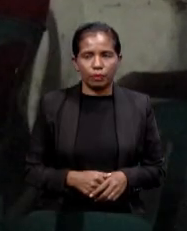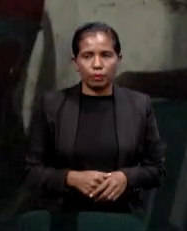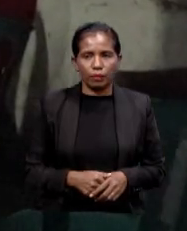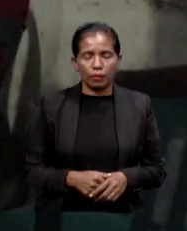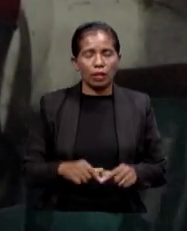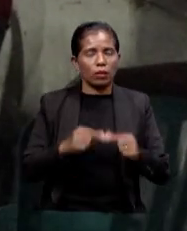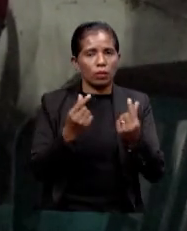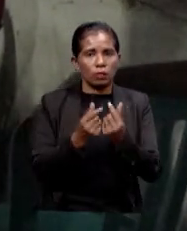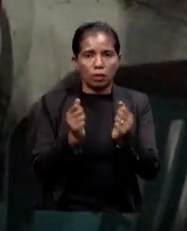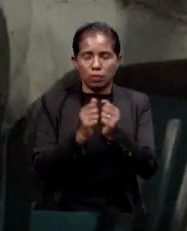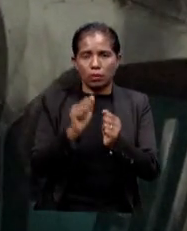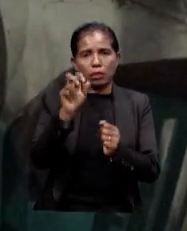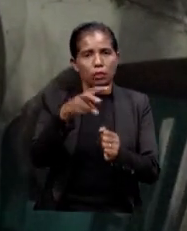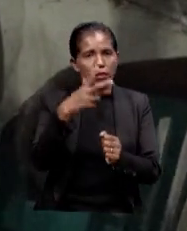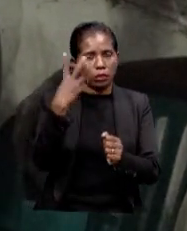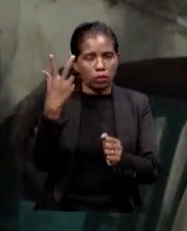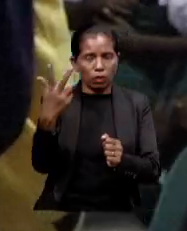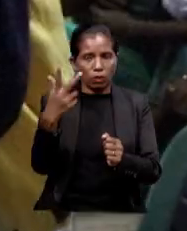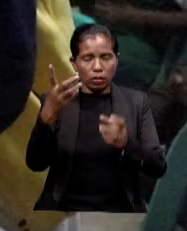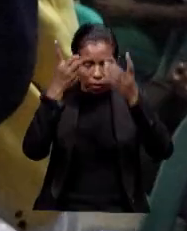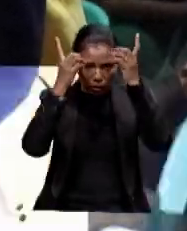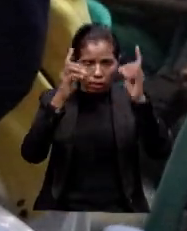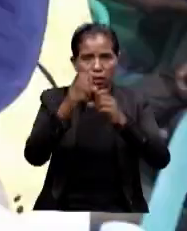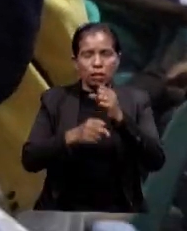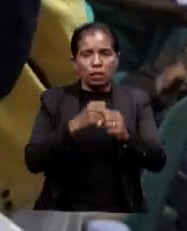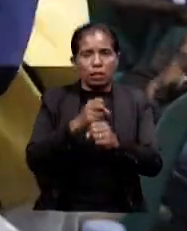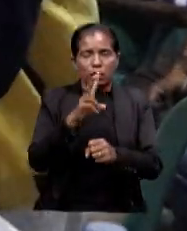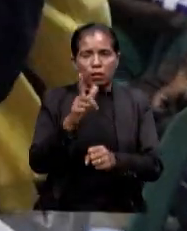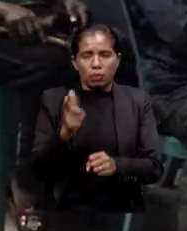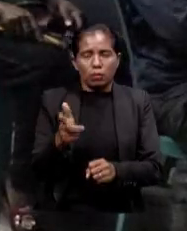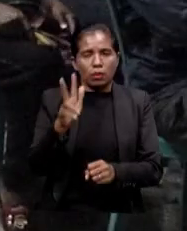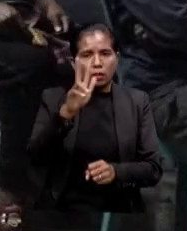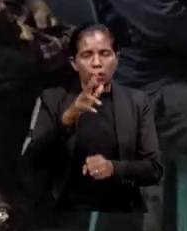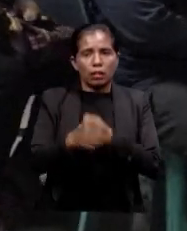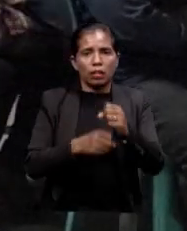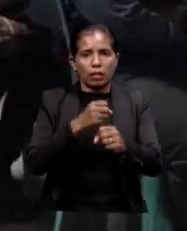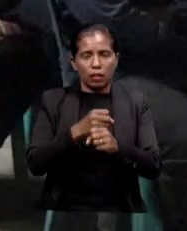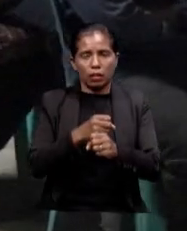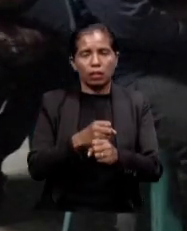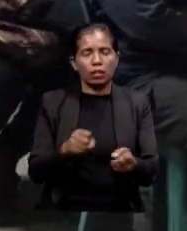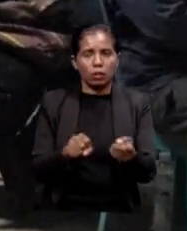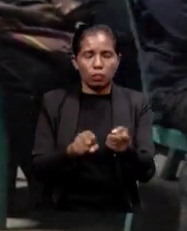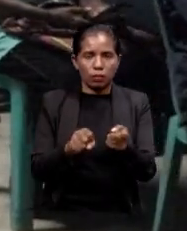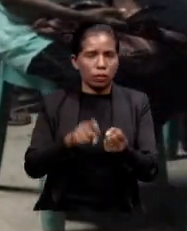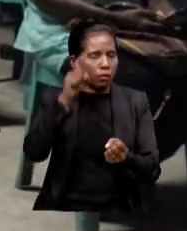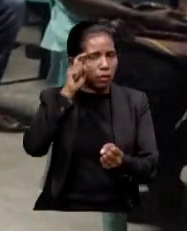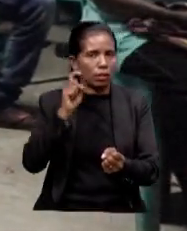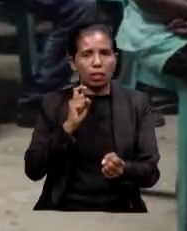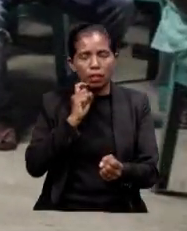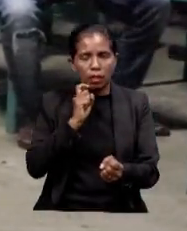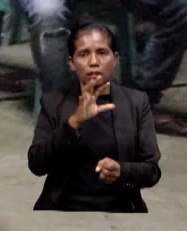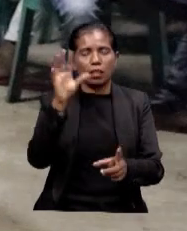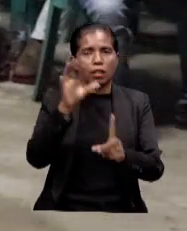Movimento Sanu Rasintolo decide tinerin rua Rua Nulu Rasintolo se fu apoio ba líder nasional Kairala Sanu Ismaun e